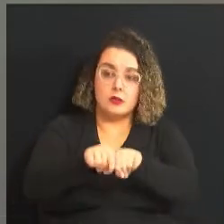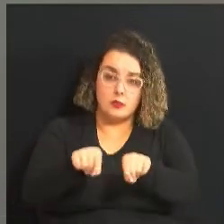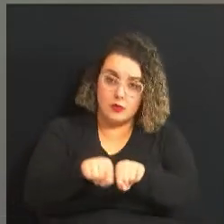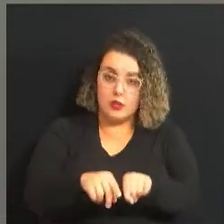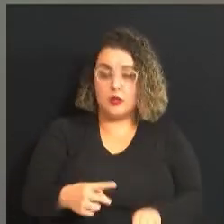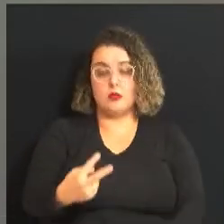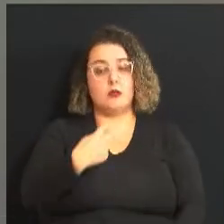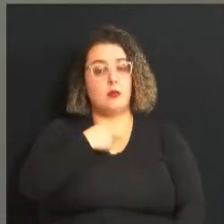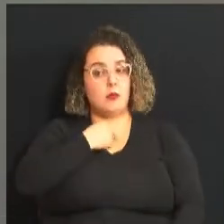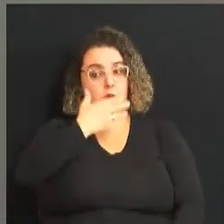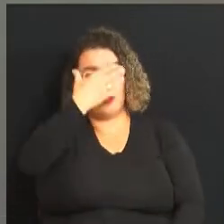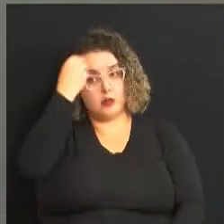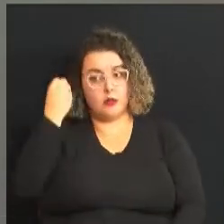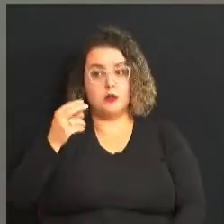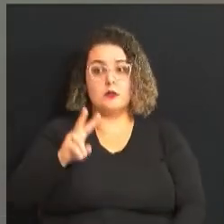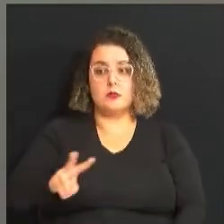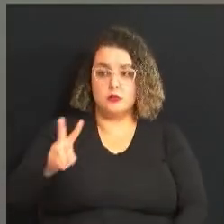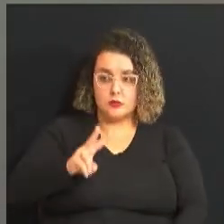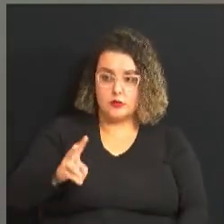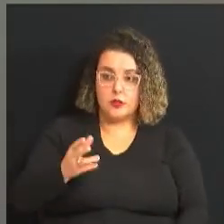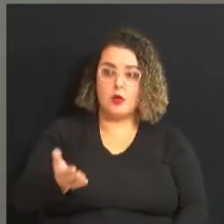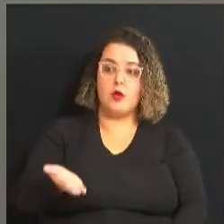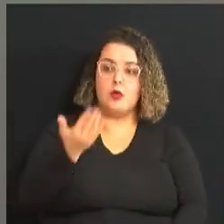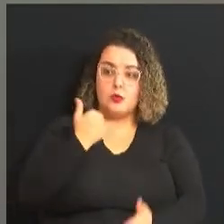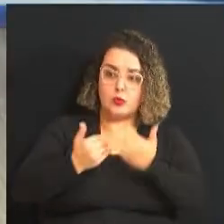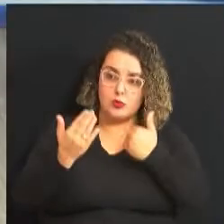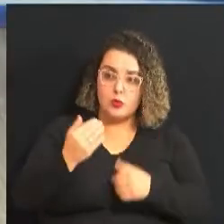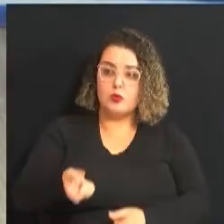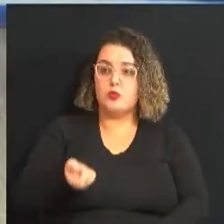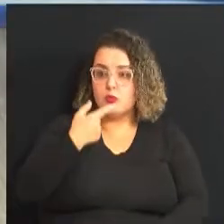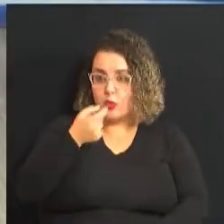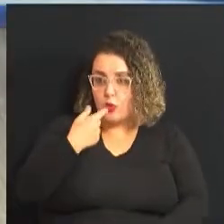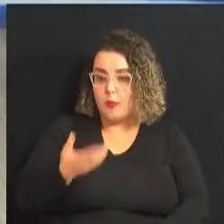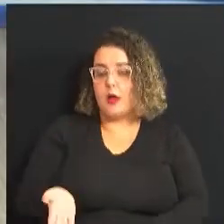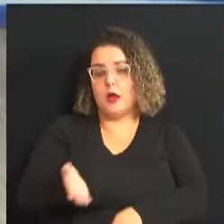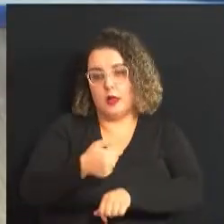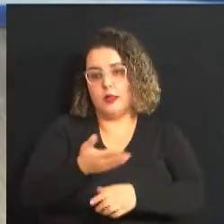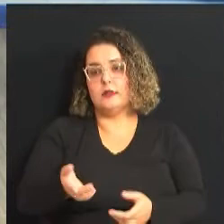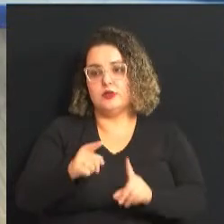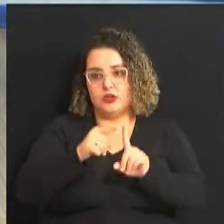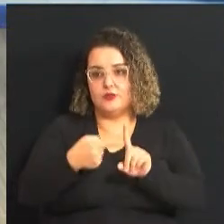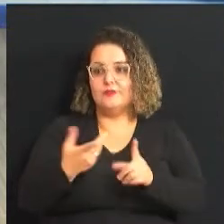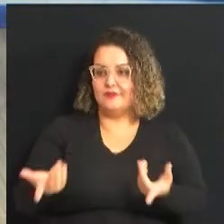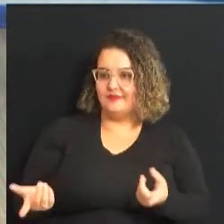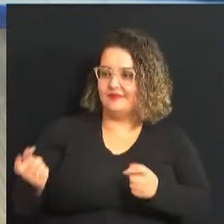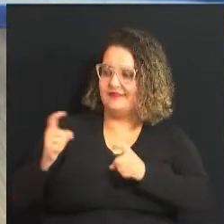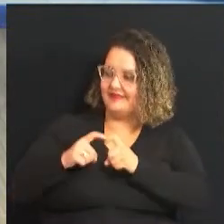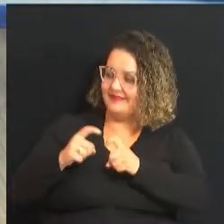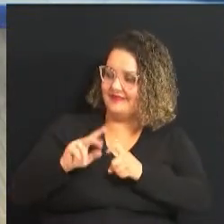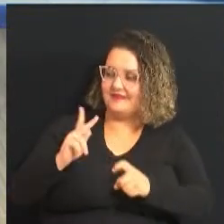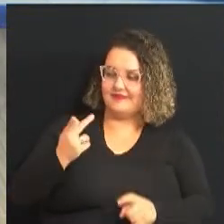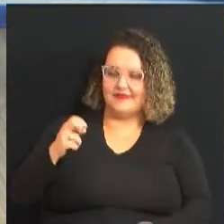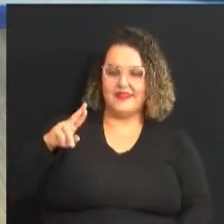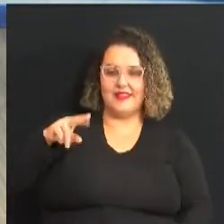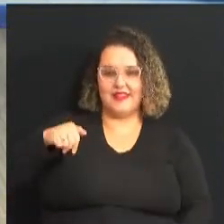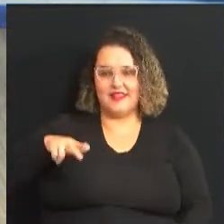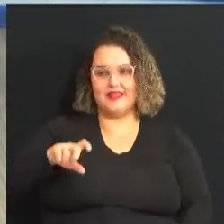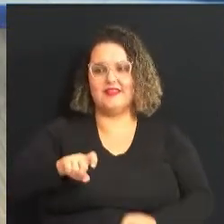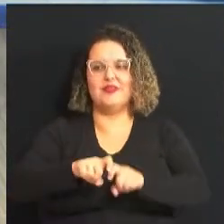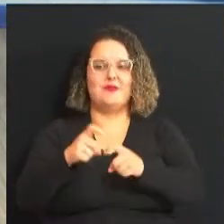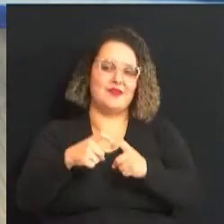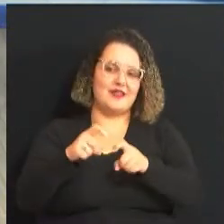esquecer das vitaminas que devem começar antes, que também são Tá aí, então, o fundamentais. recado do Dr. Henrique Costa Cassiano, ginecologista